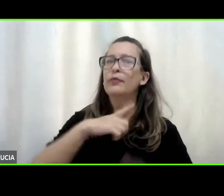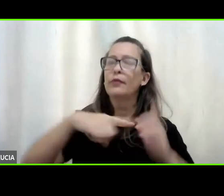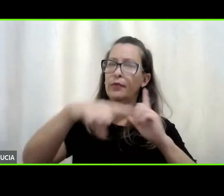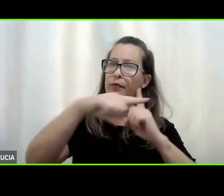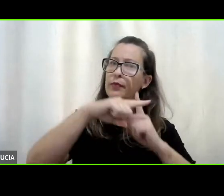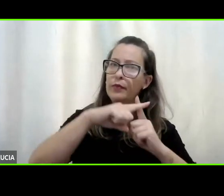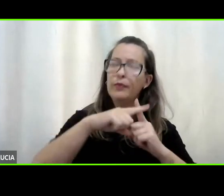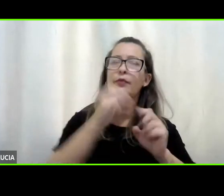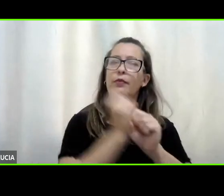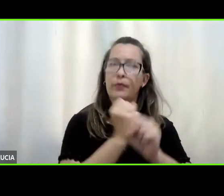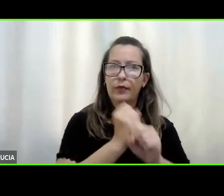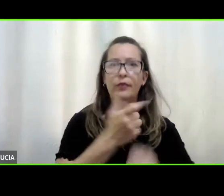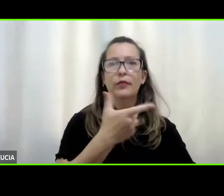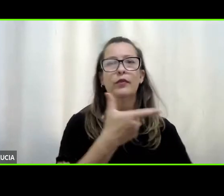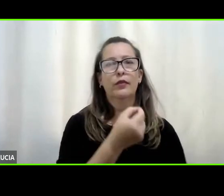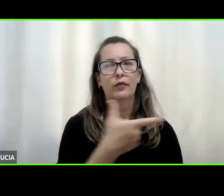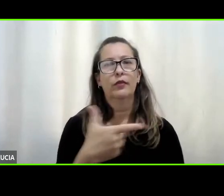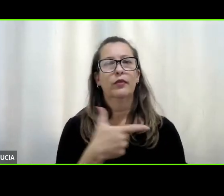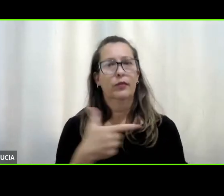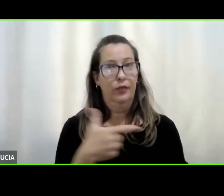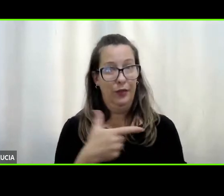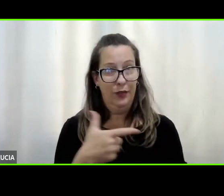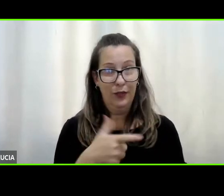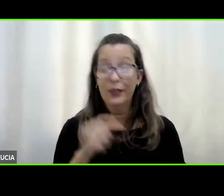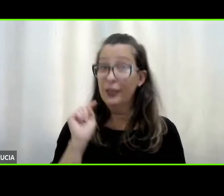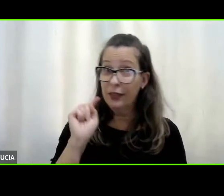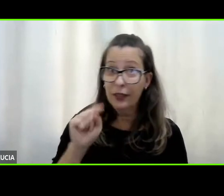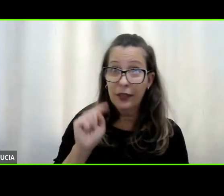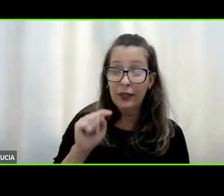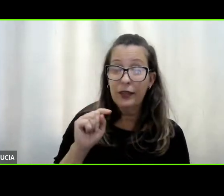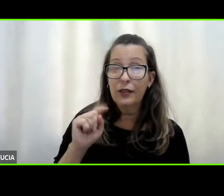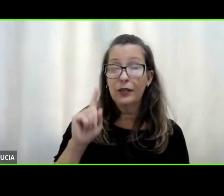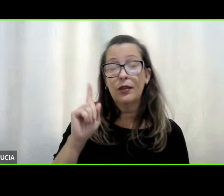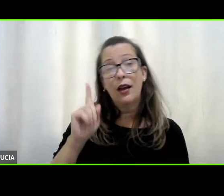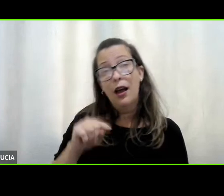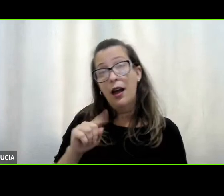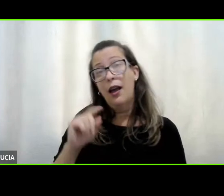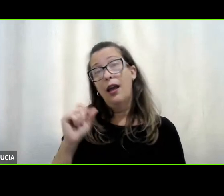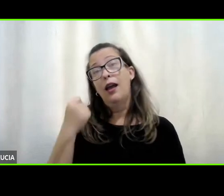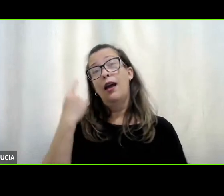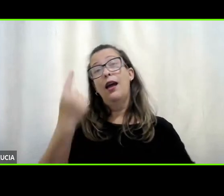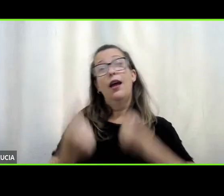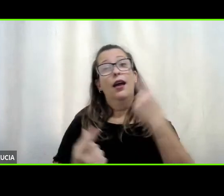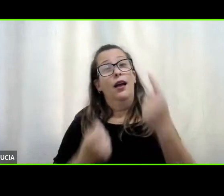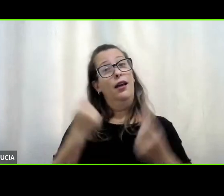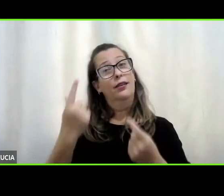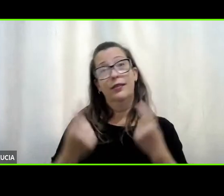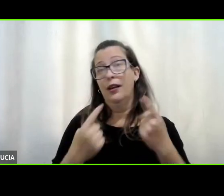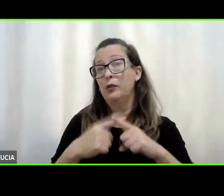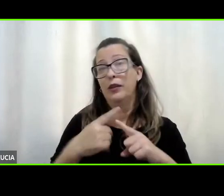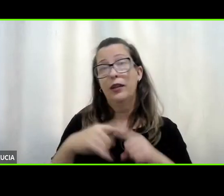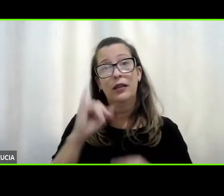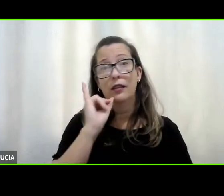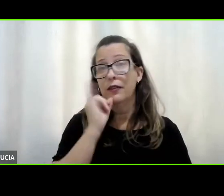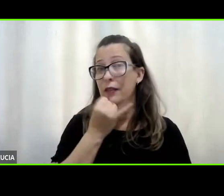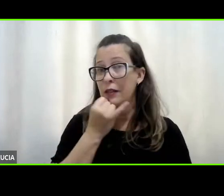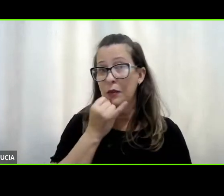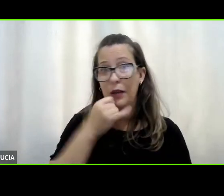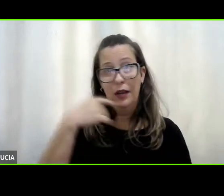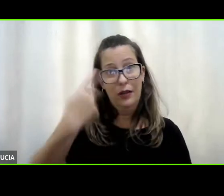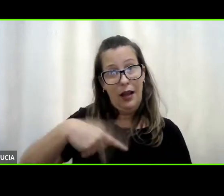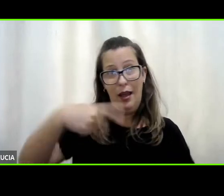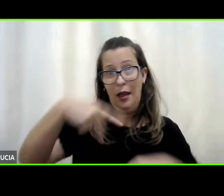2022, o que é uma raridade, infelizmente, no nosso país, em que a gente tem visto cada vez menos atenção e